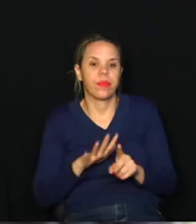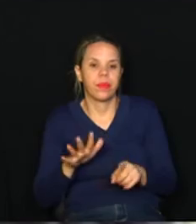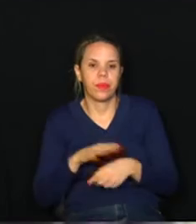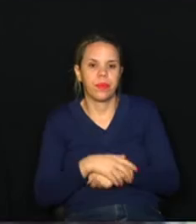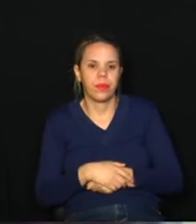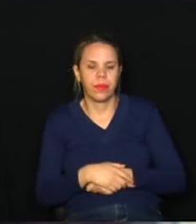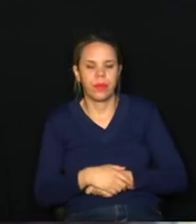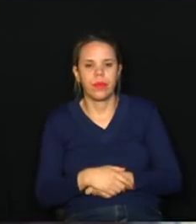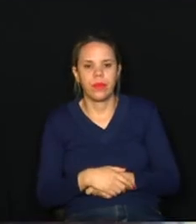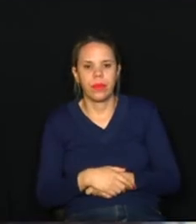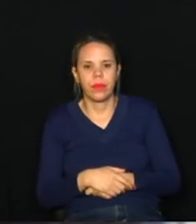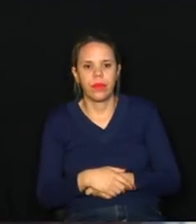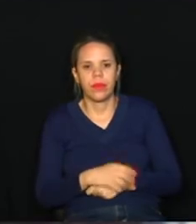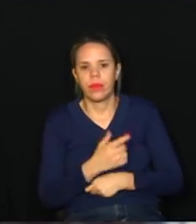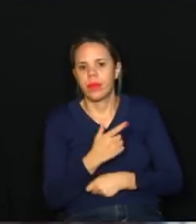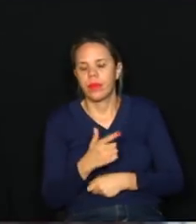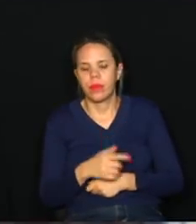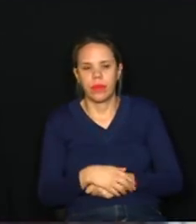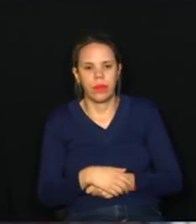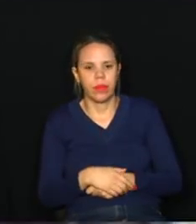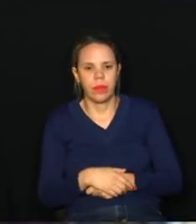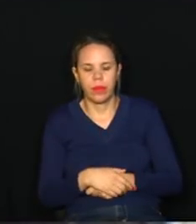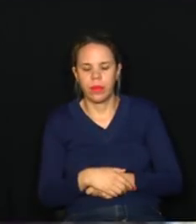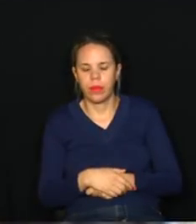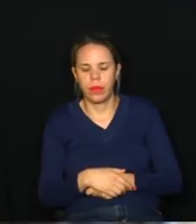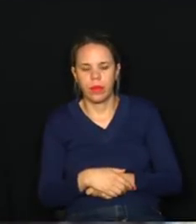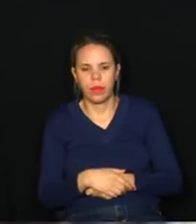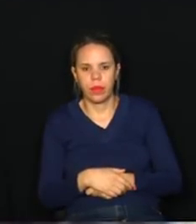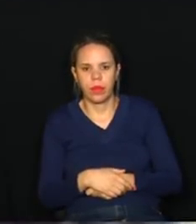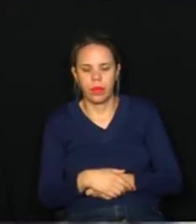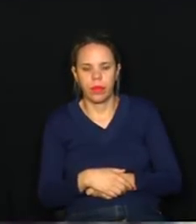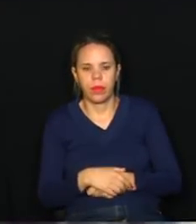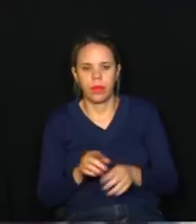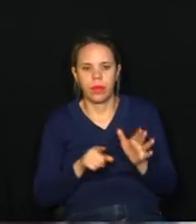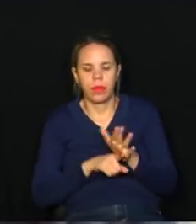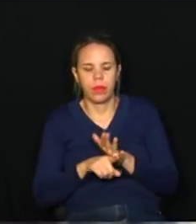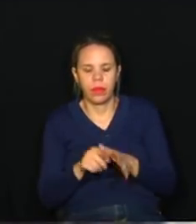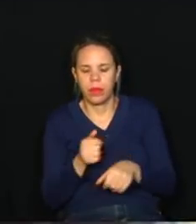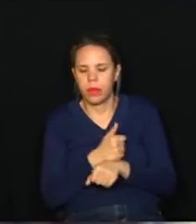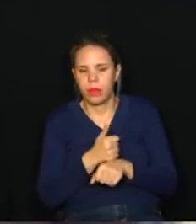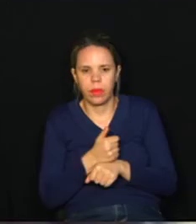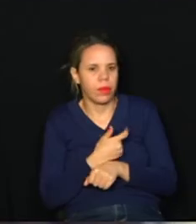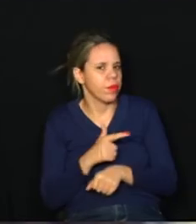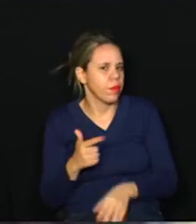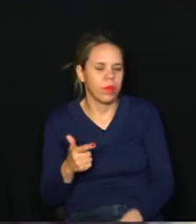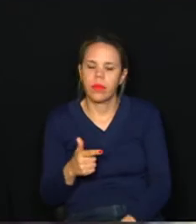sociedade, que não terá os seus pesquisadores